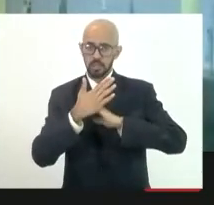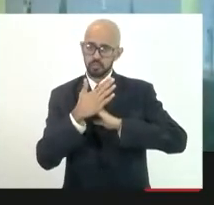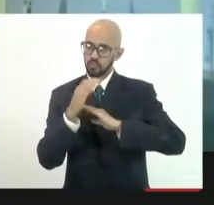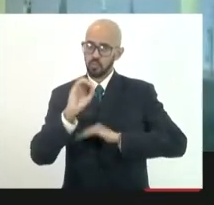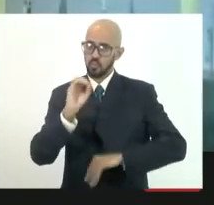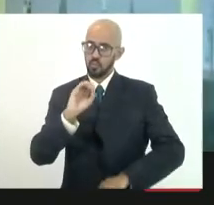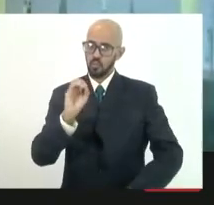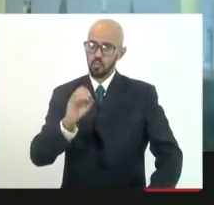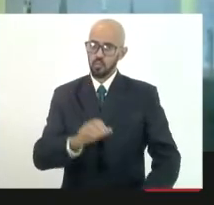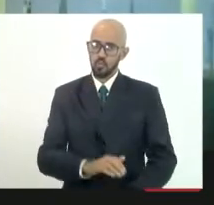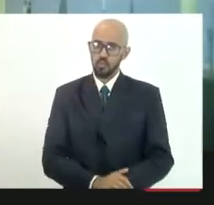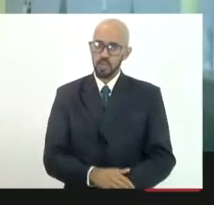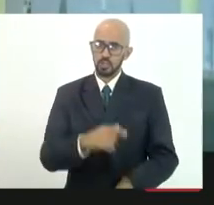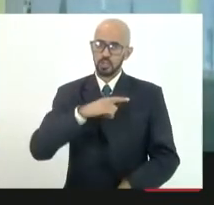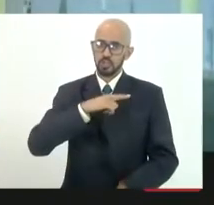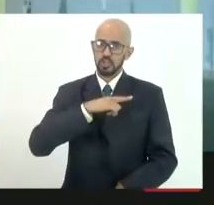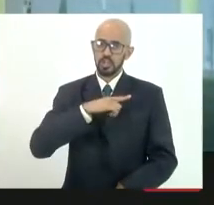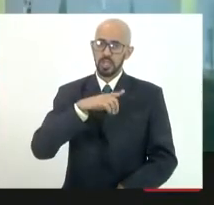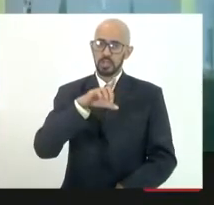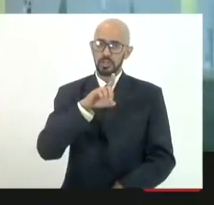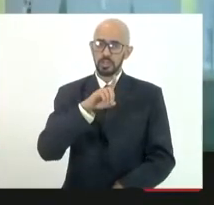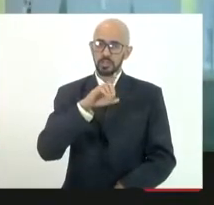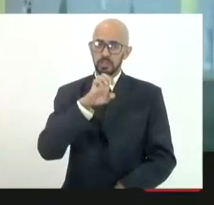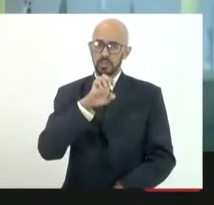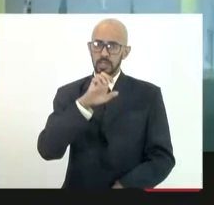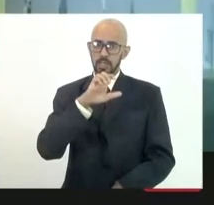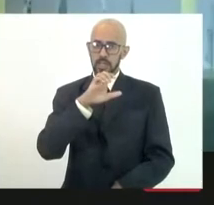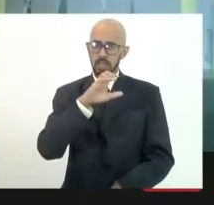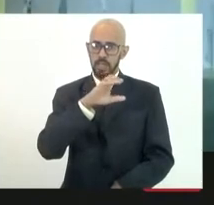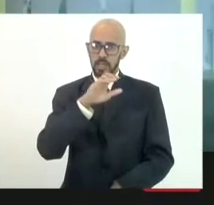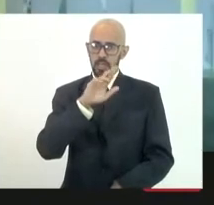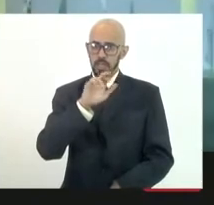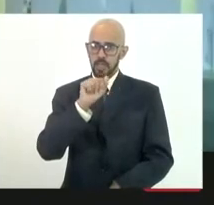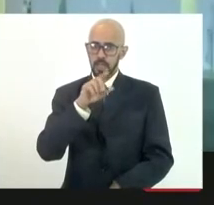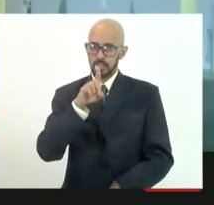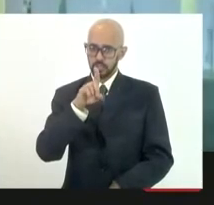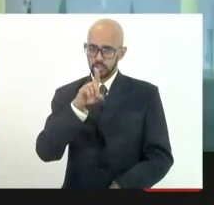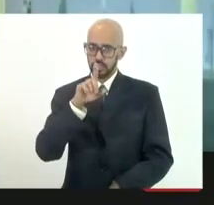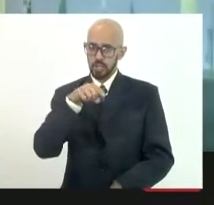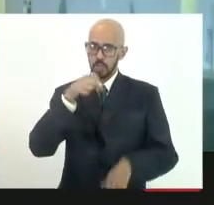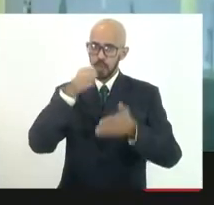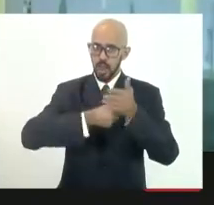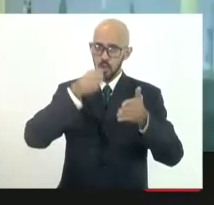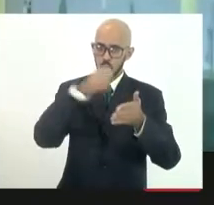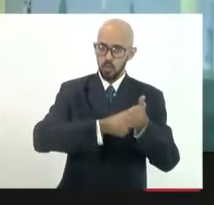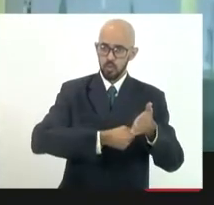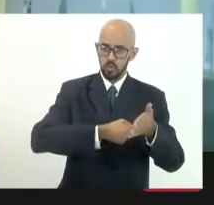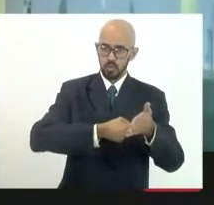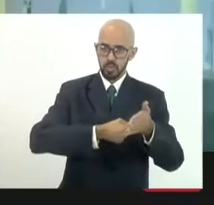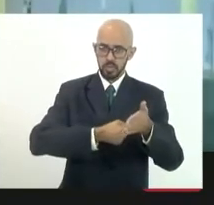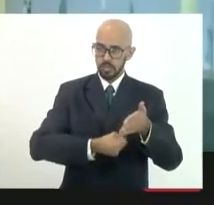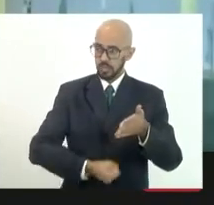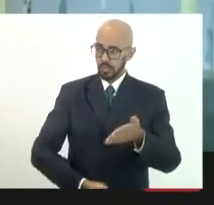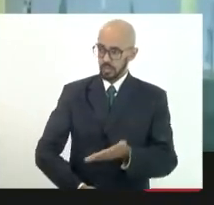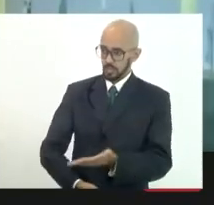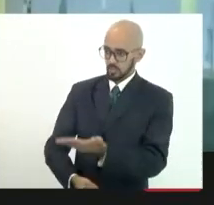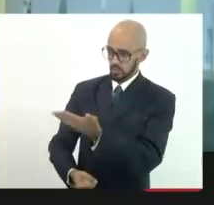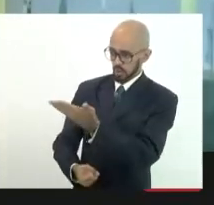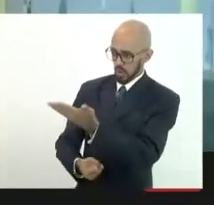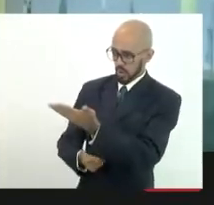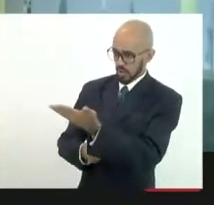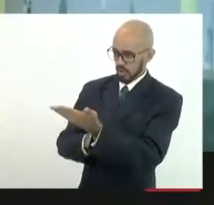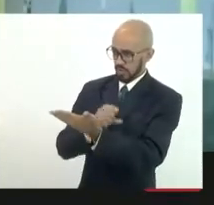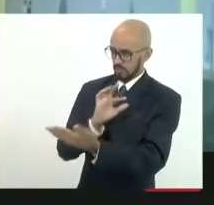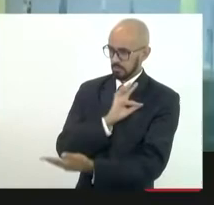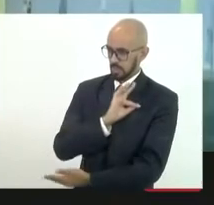Nós temos hoje a DECRADE, que é um espaço de uma luta de muitos anos e que a senhora, deputada